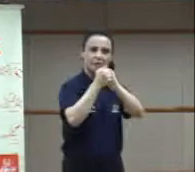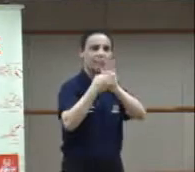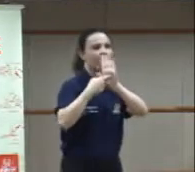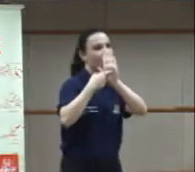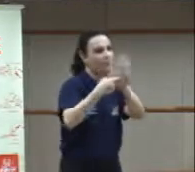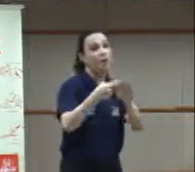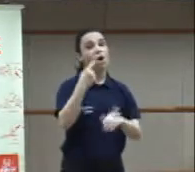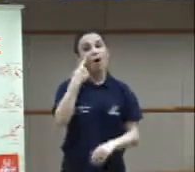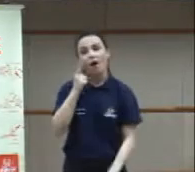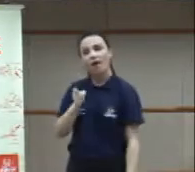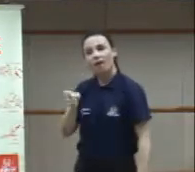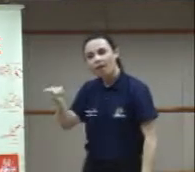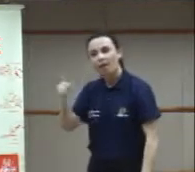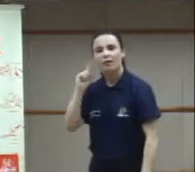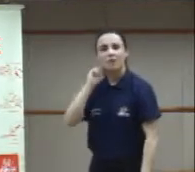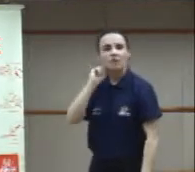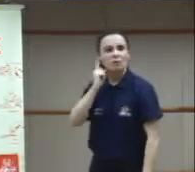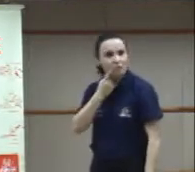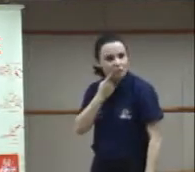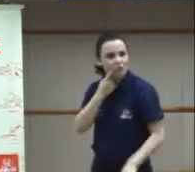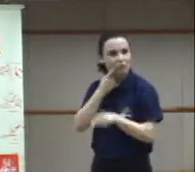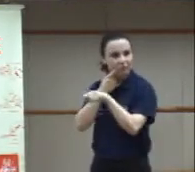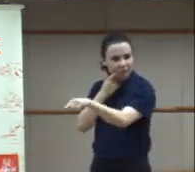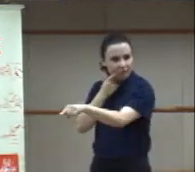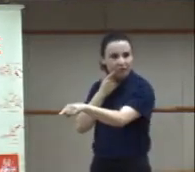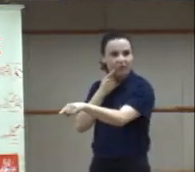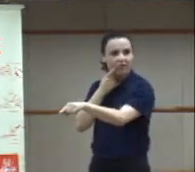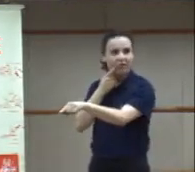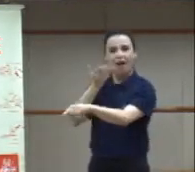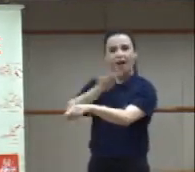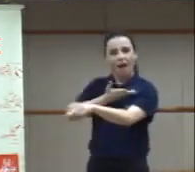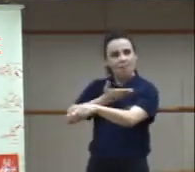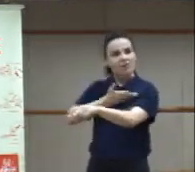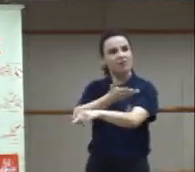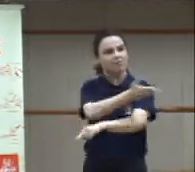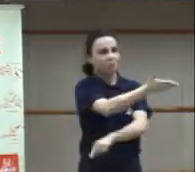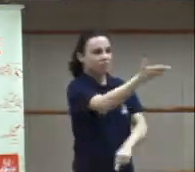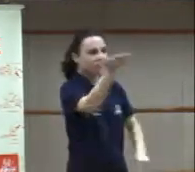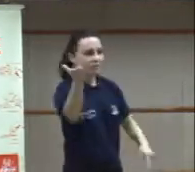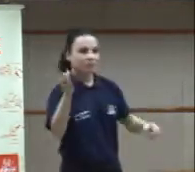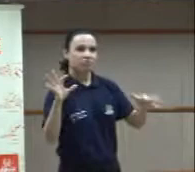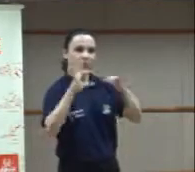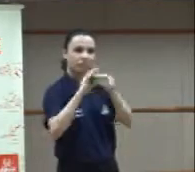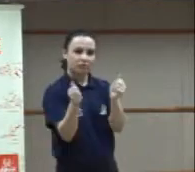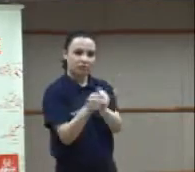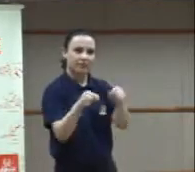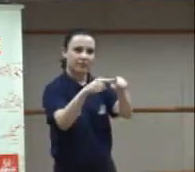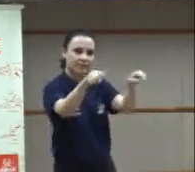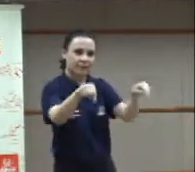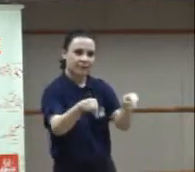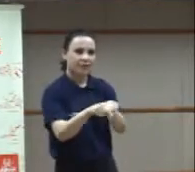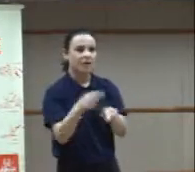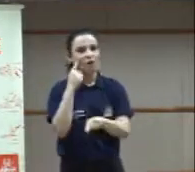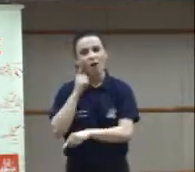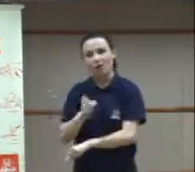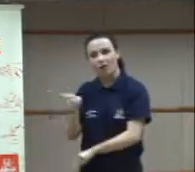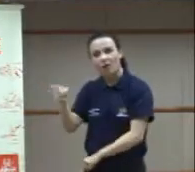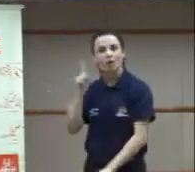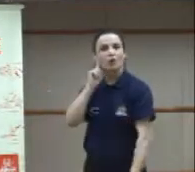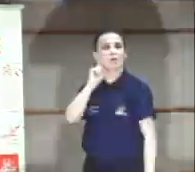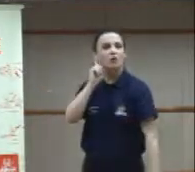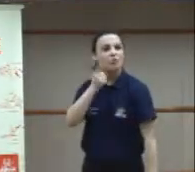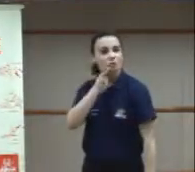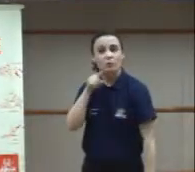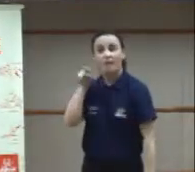o aluno surdo que é colega de vocês. Então, é importante vocês saberem que a pessoa surda é uma pessoa